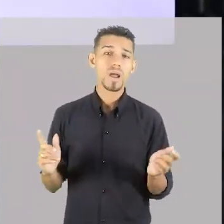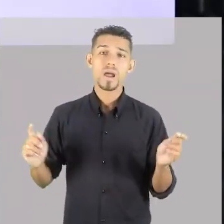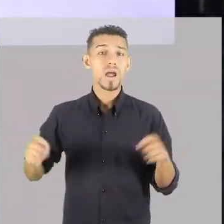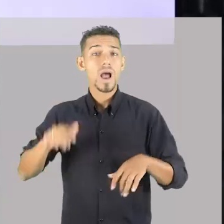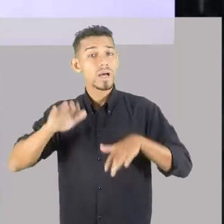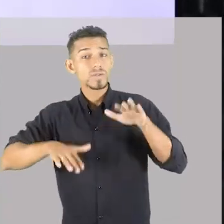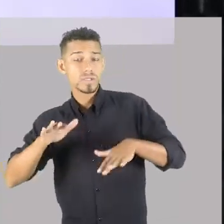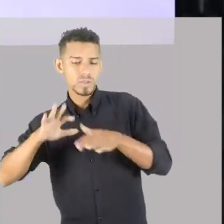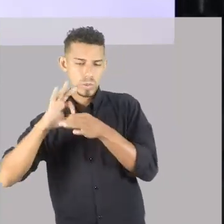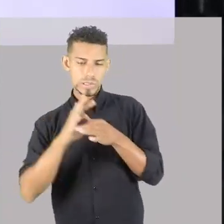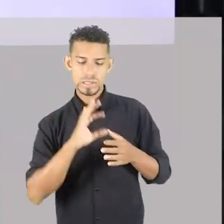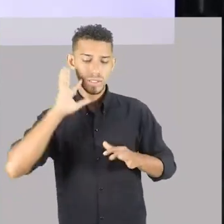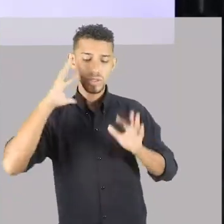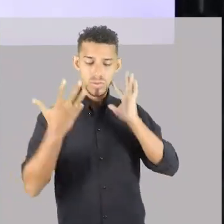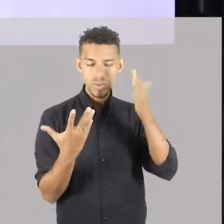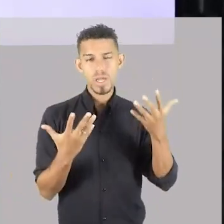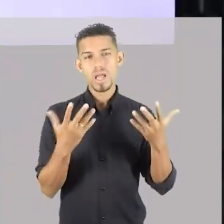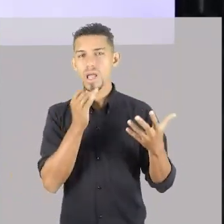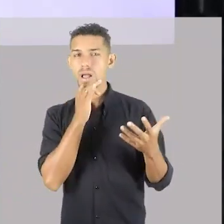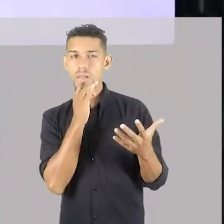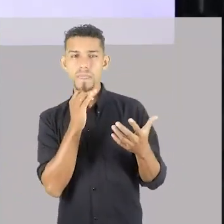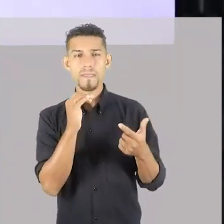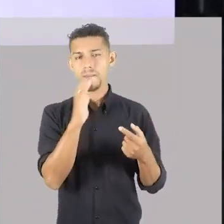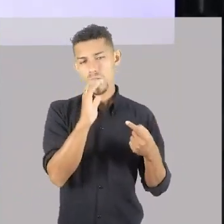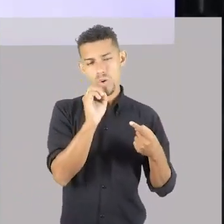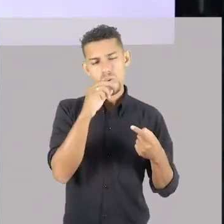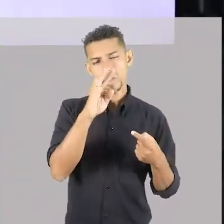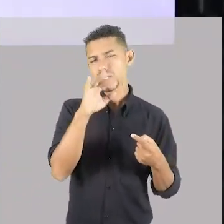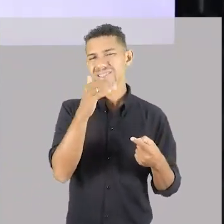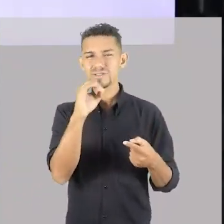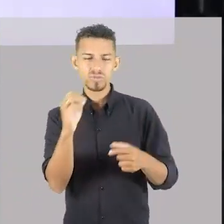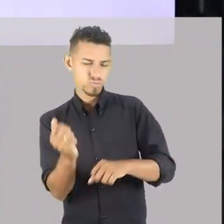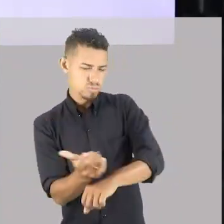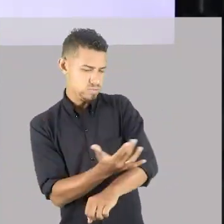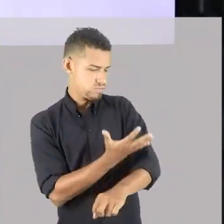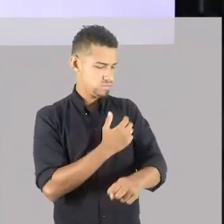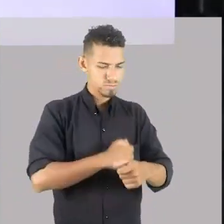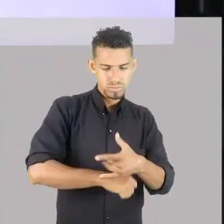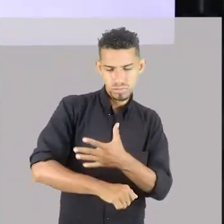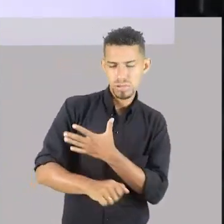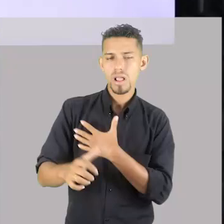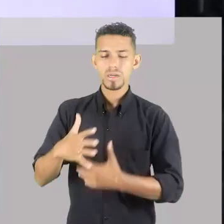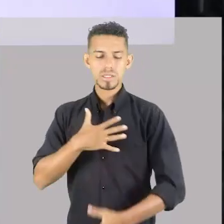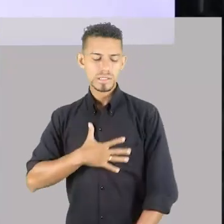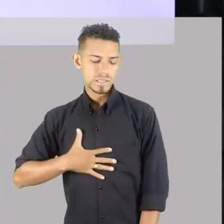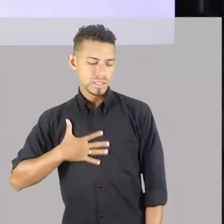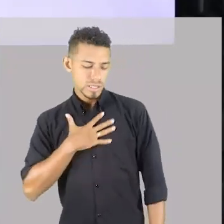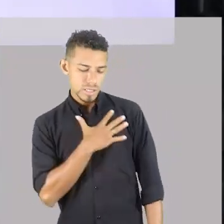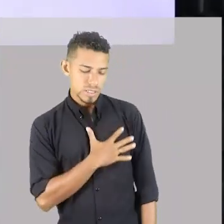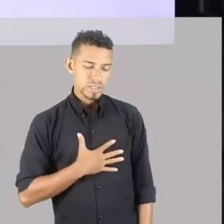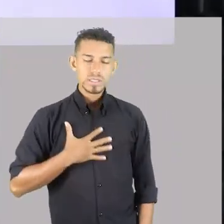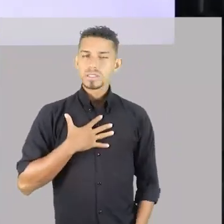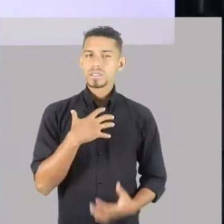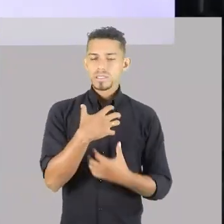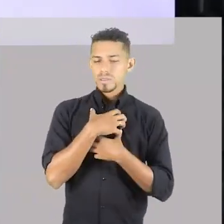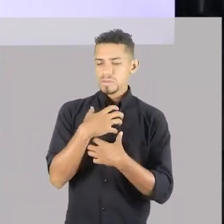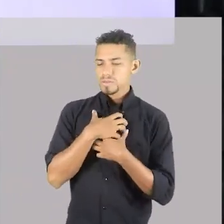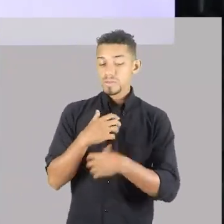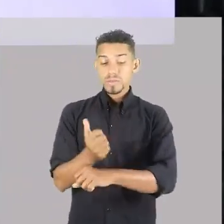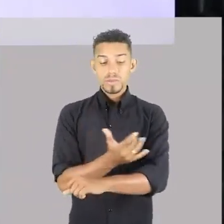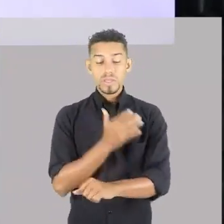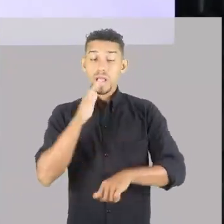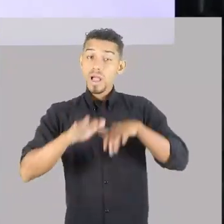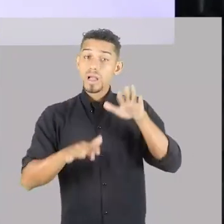dentro de uma situação de fruição de emoções, de sentimentos. E às vezes nós deixamos de entender exatamente